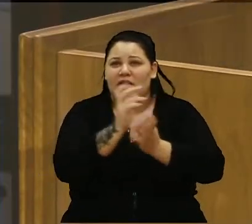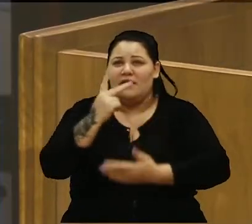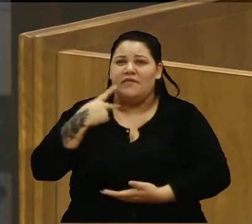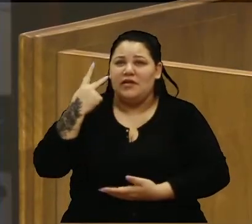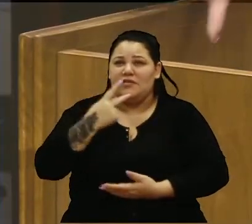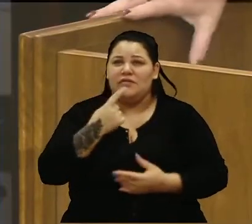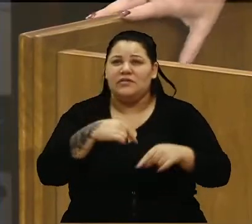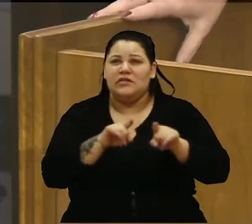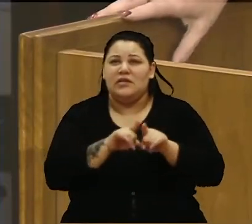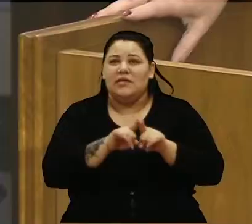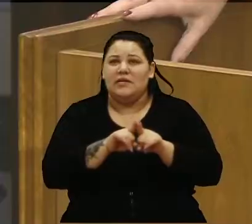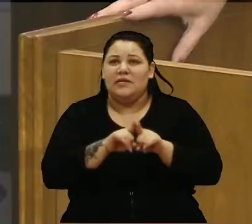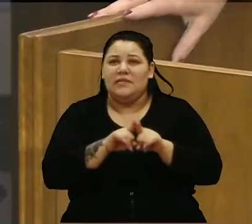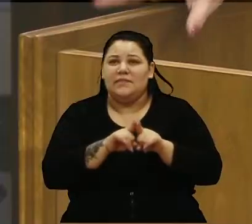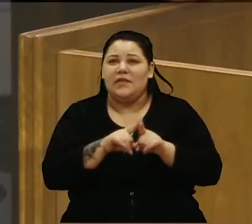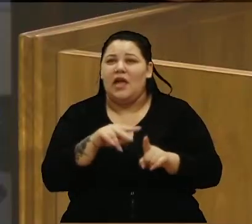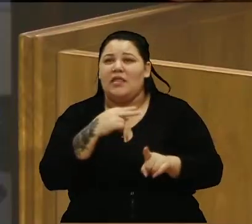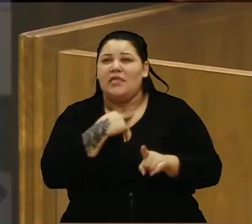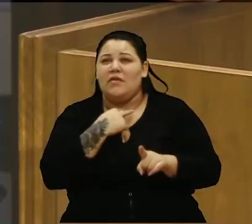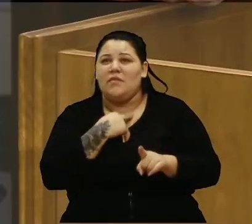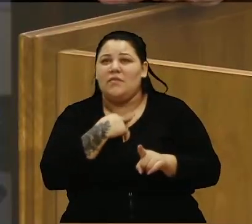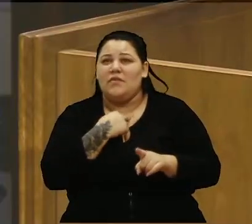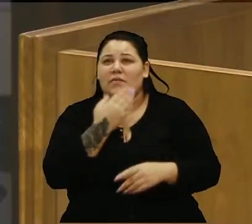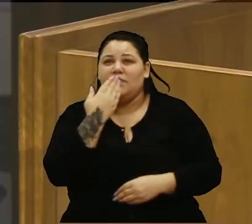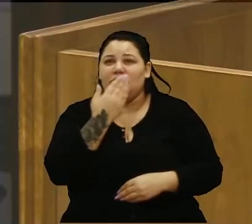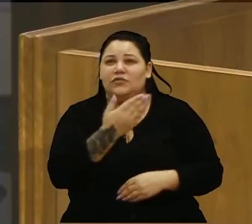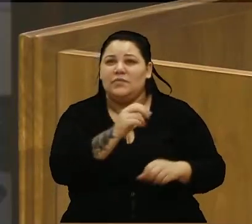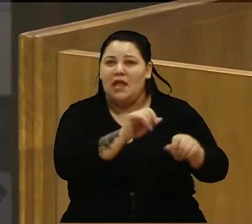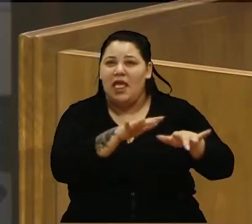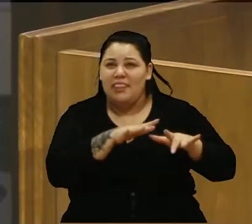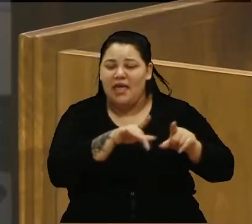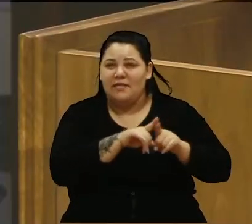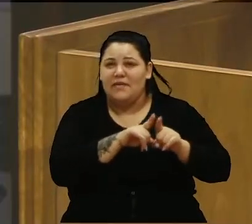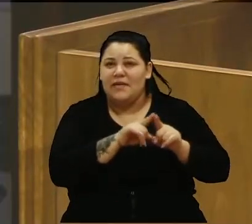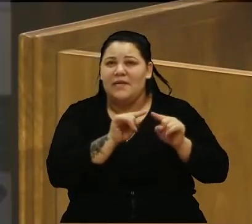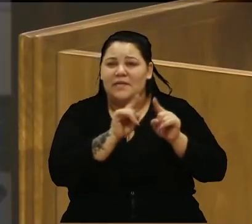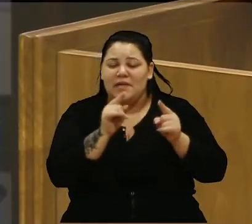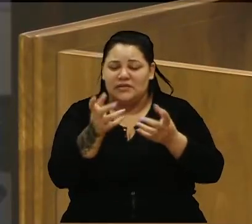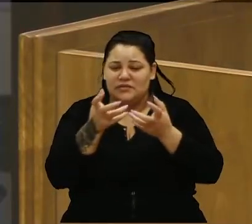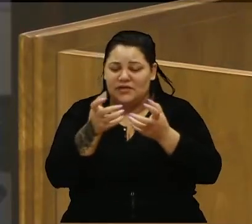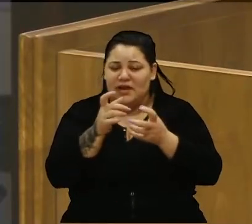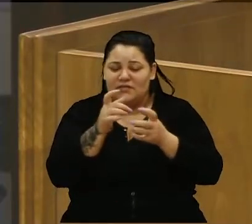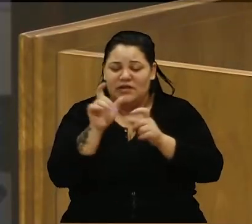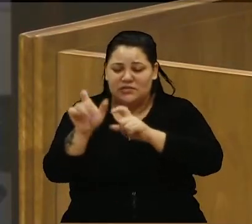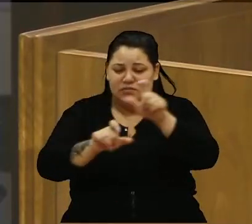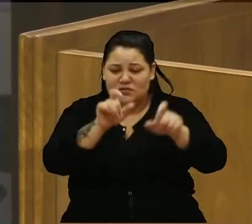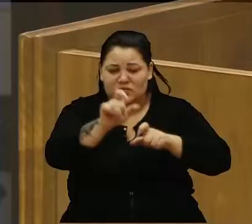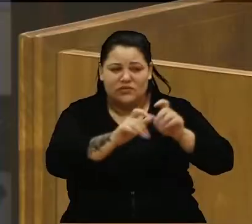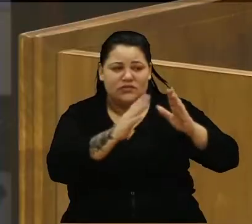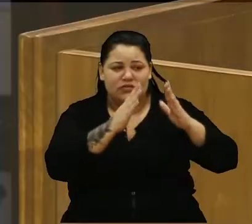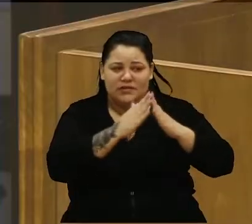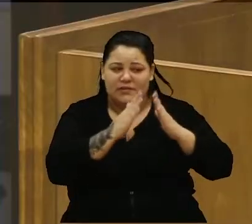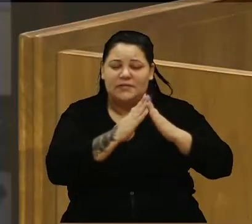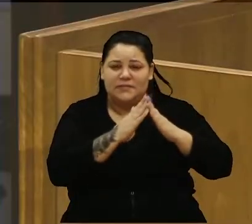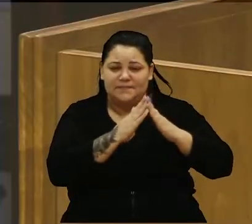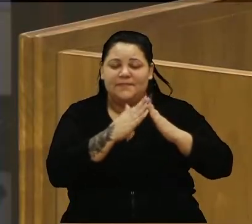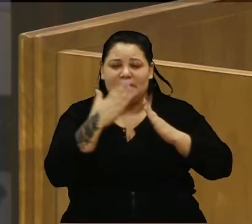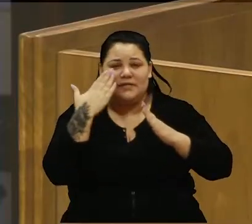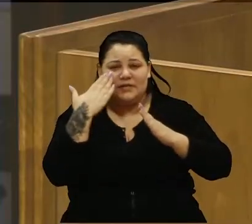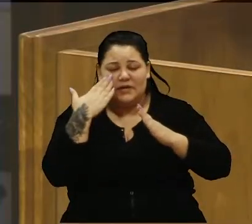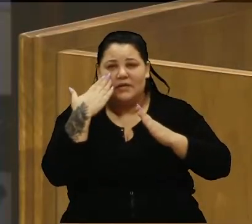a gente não pode se dirigir à plateia pelo regimento, mas eu quero que as pessoas de casa, pelo menos, saibam que